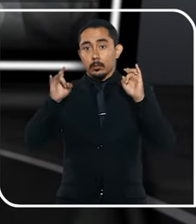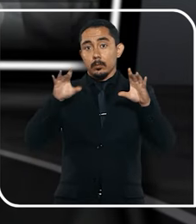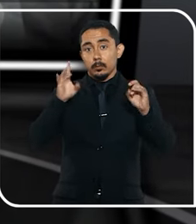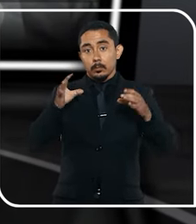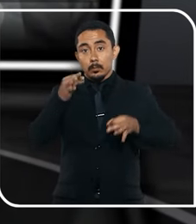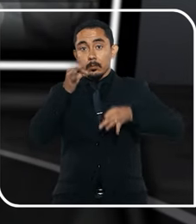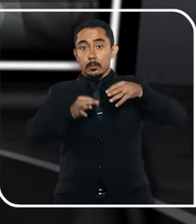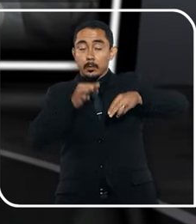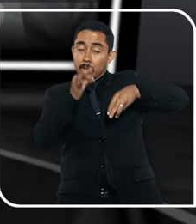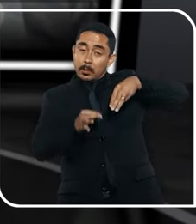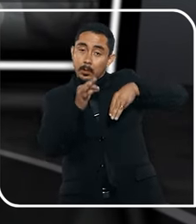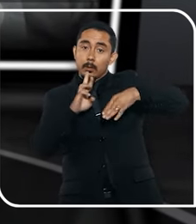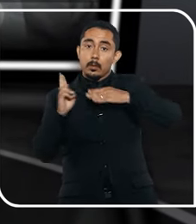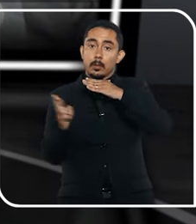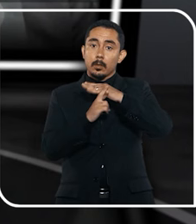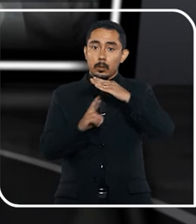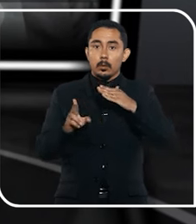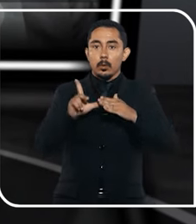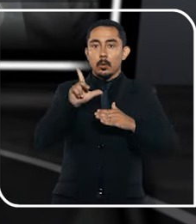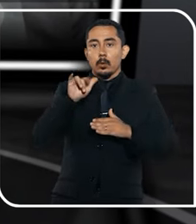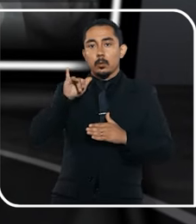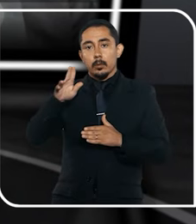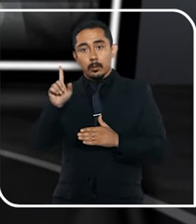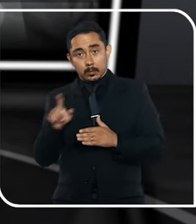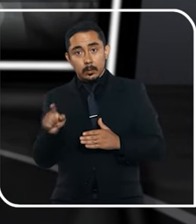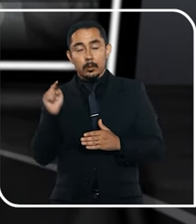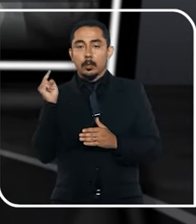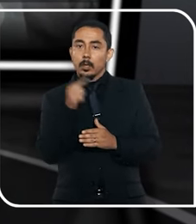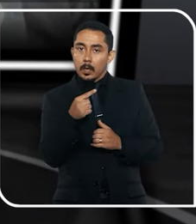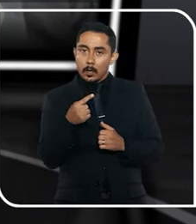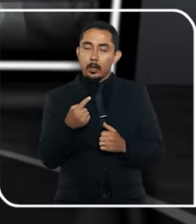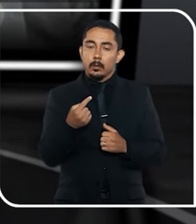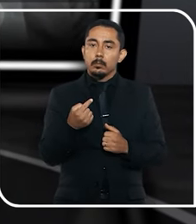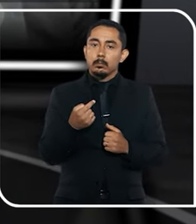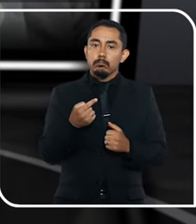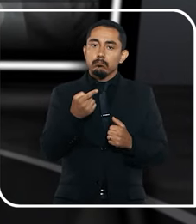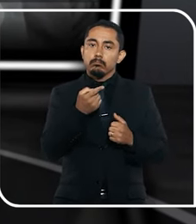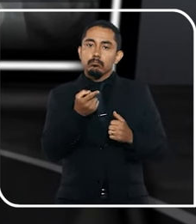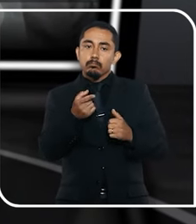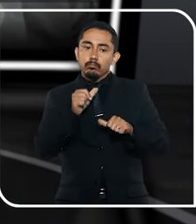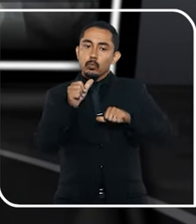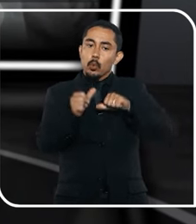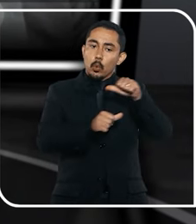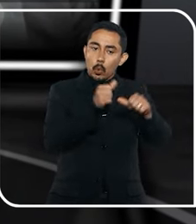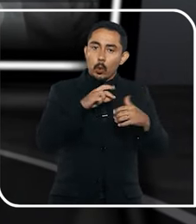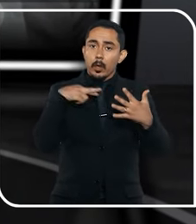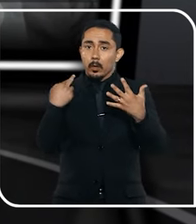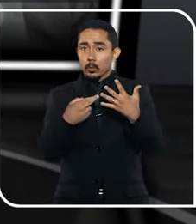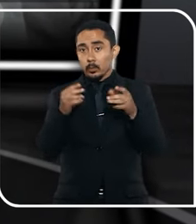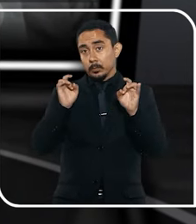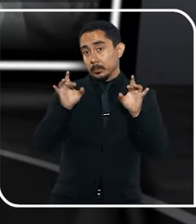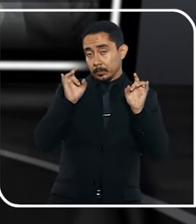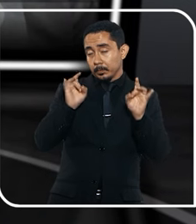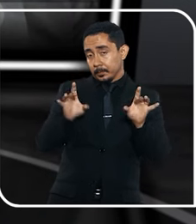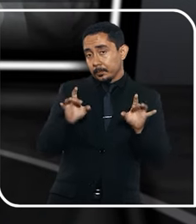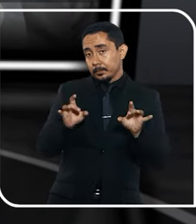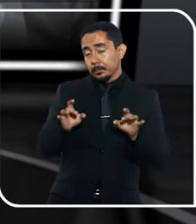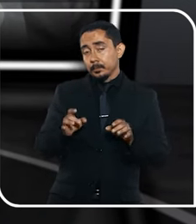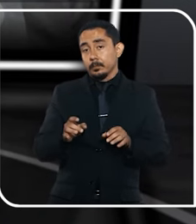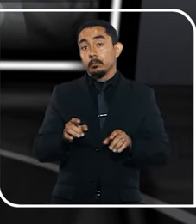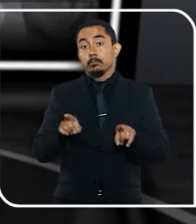o ministro relator, que é o ministro Luiz Felipe Salomão, ele converteu em recurso